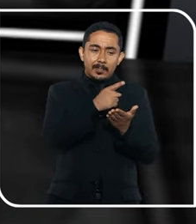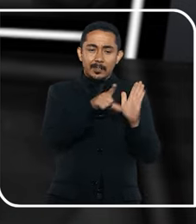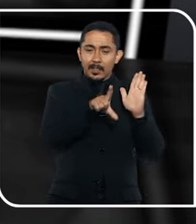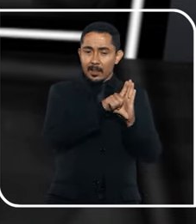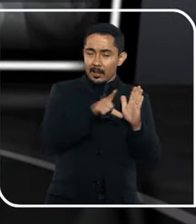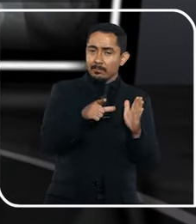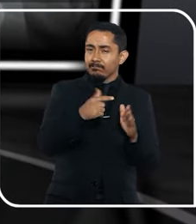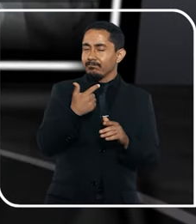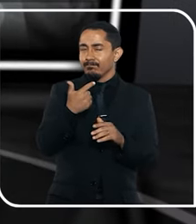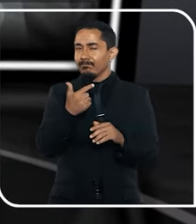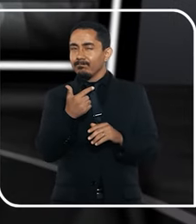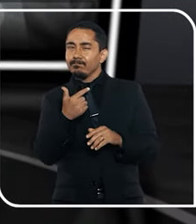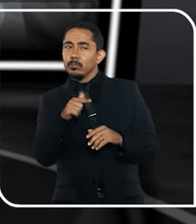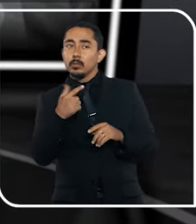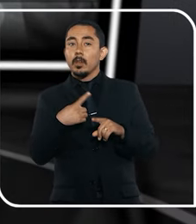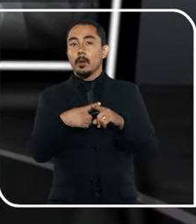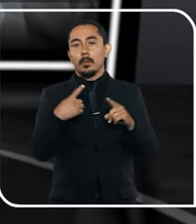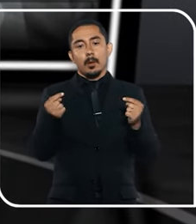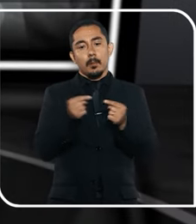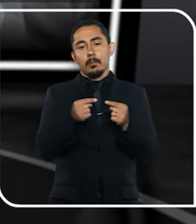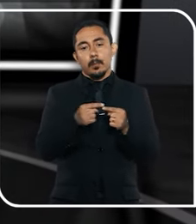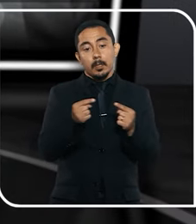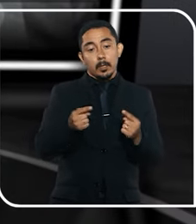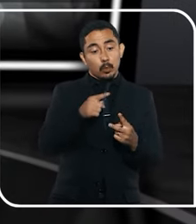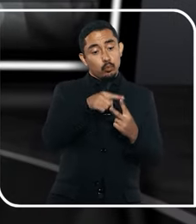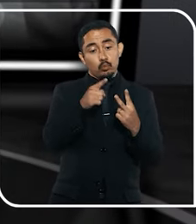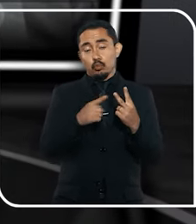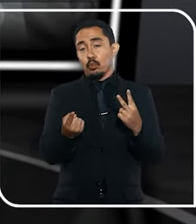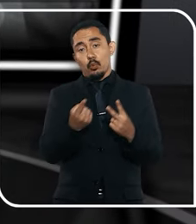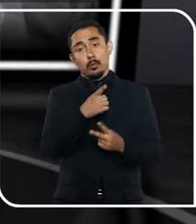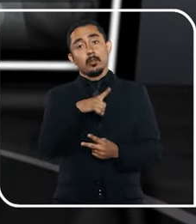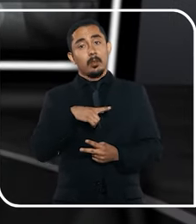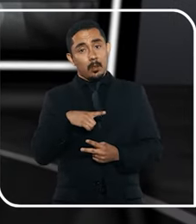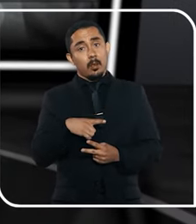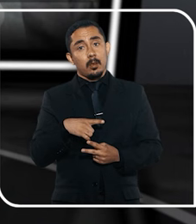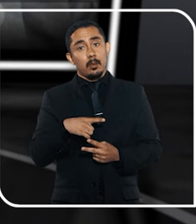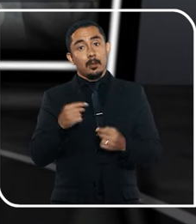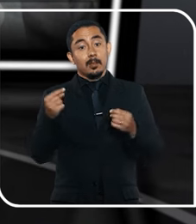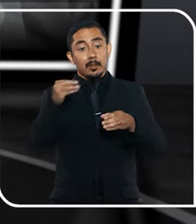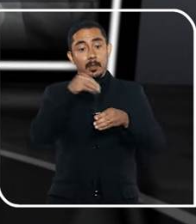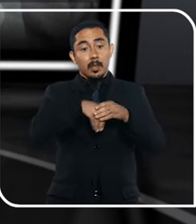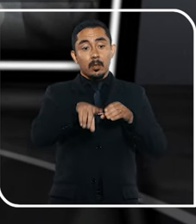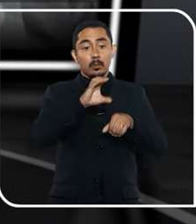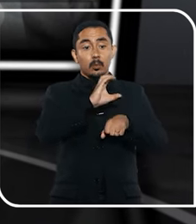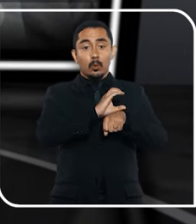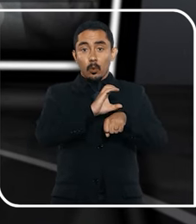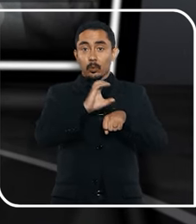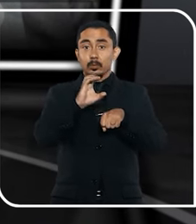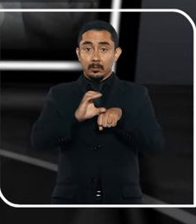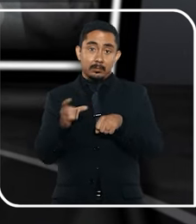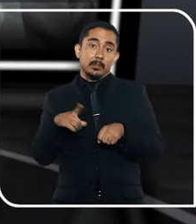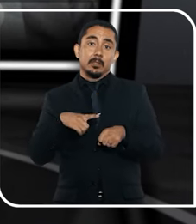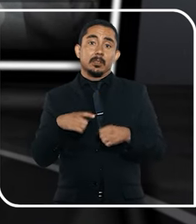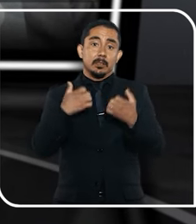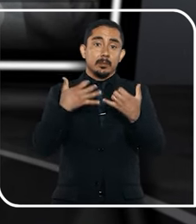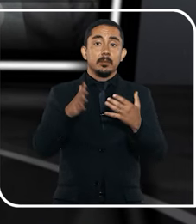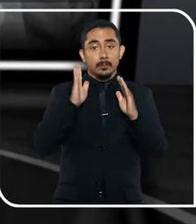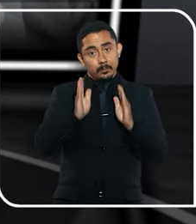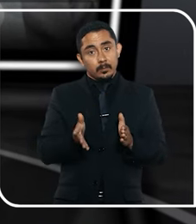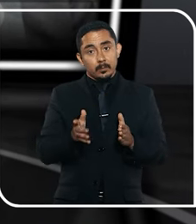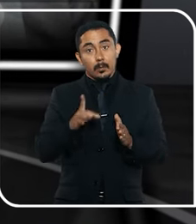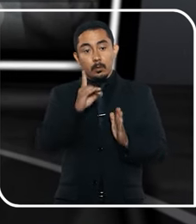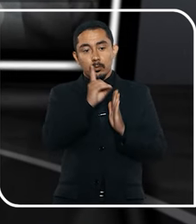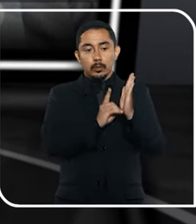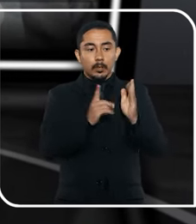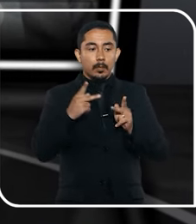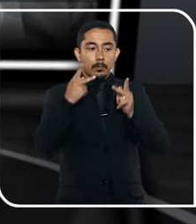havia lacuna, que era a questão de copropriedade, que já prevista no código, no próprio Código Civil, então, que o